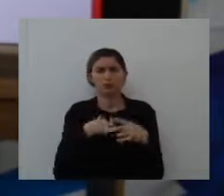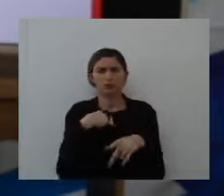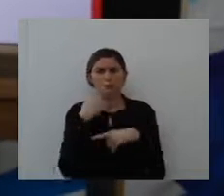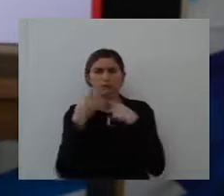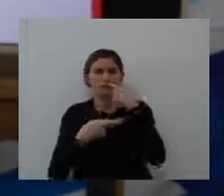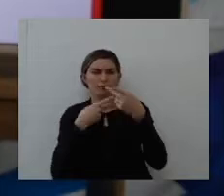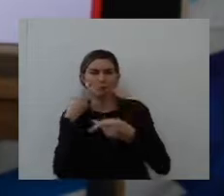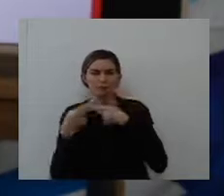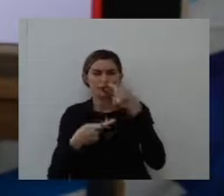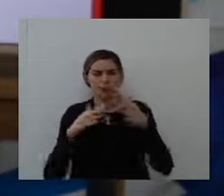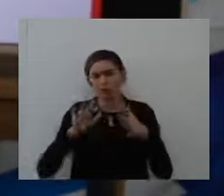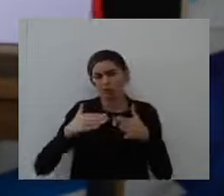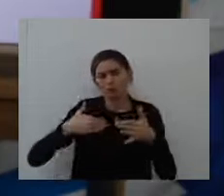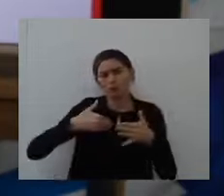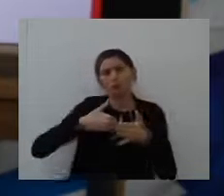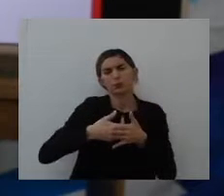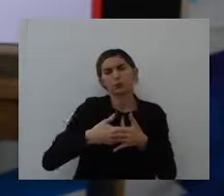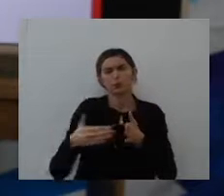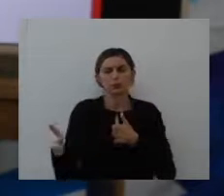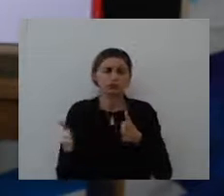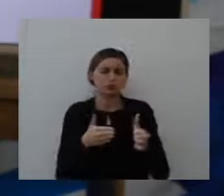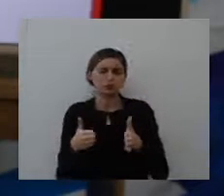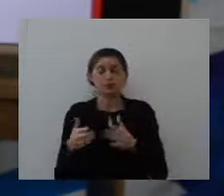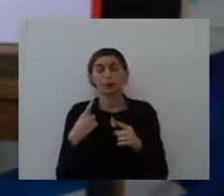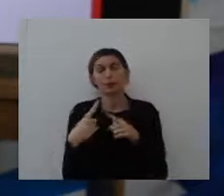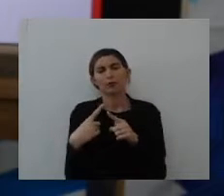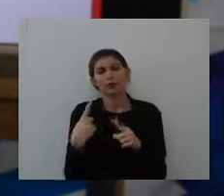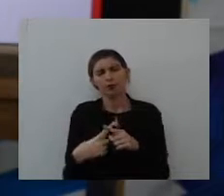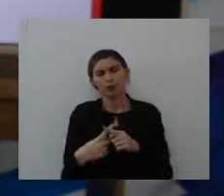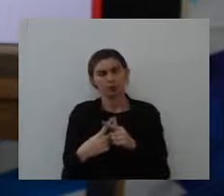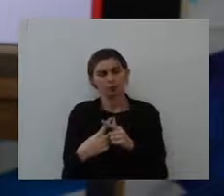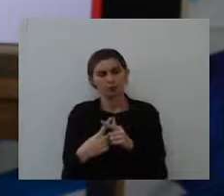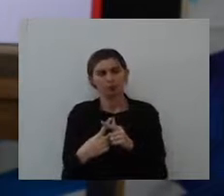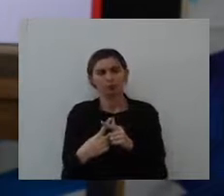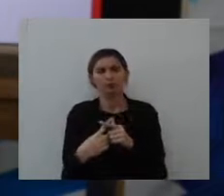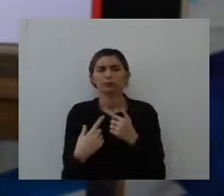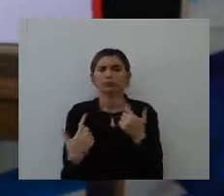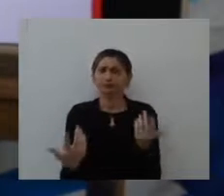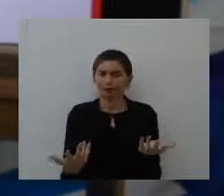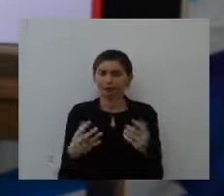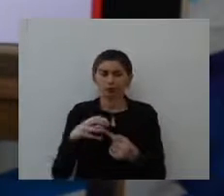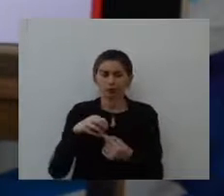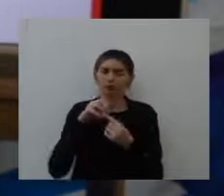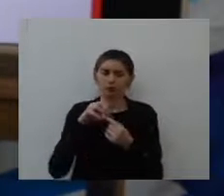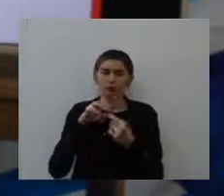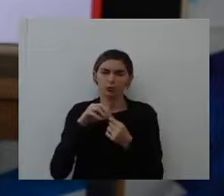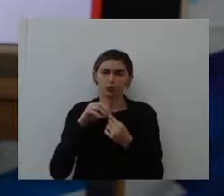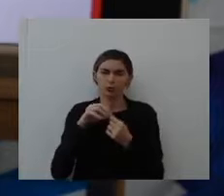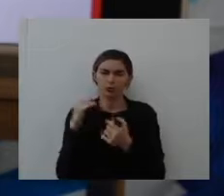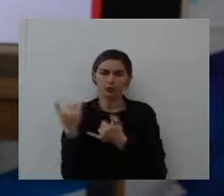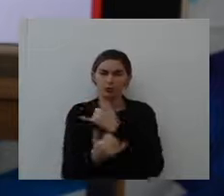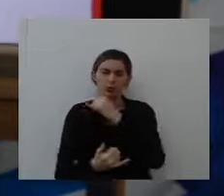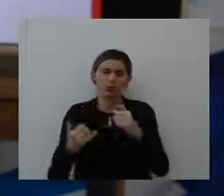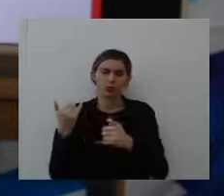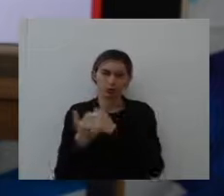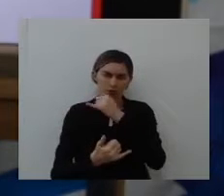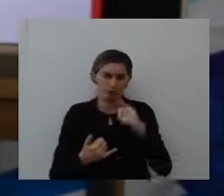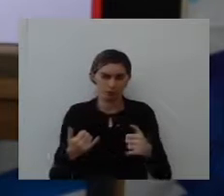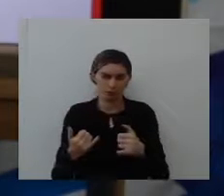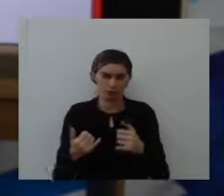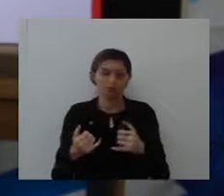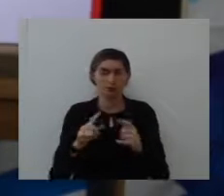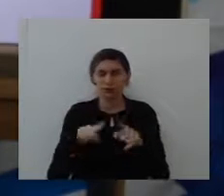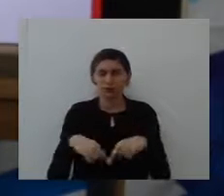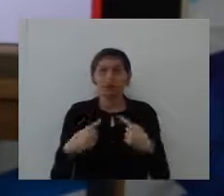fala que aproximadamente ou provavelmente, Pimpão? Porque as únicas informações que nós temos sobre isso